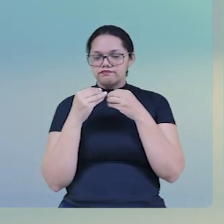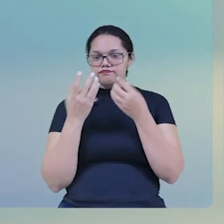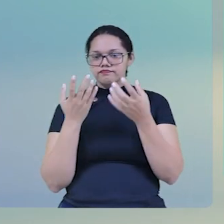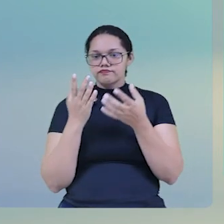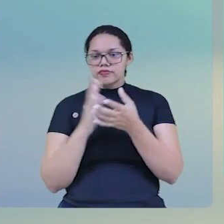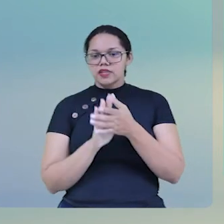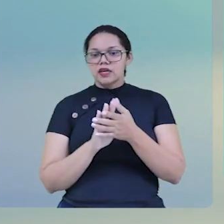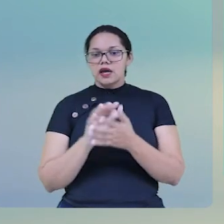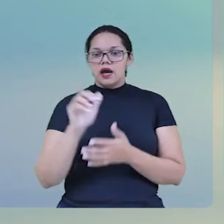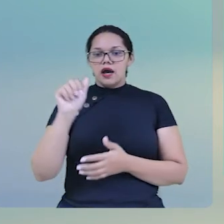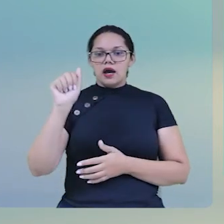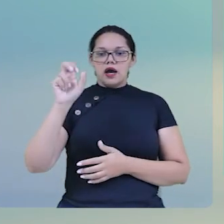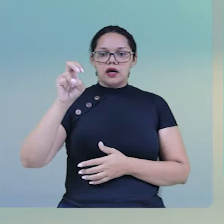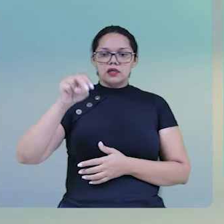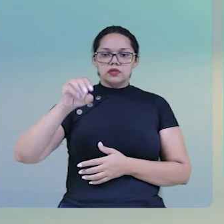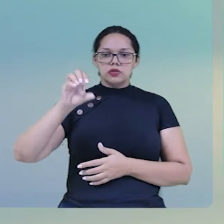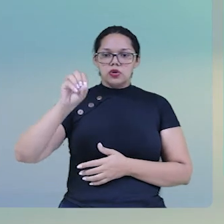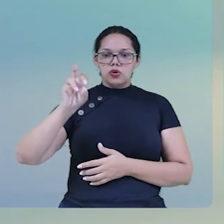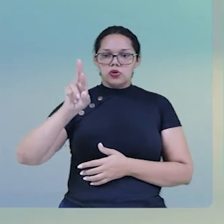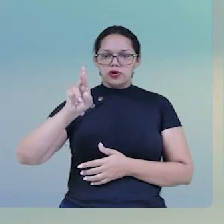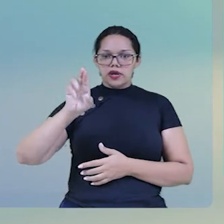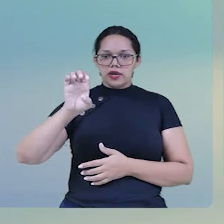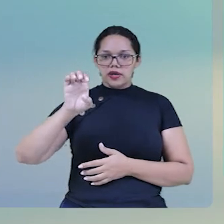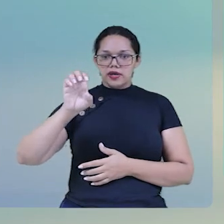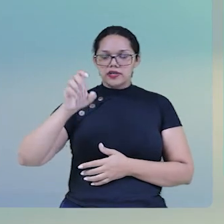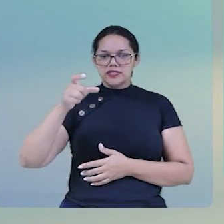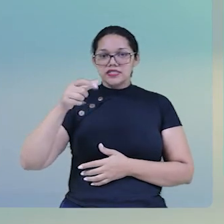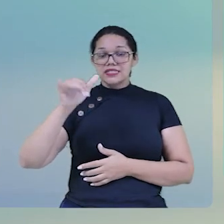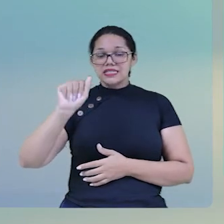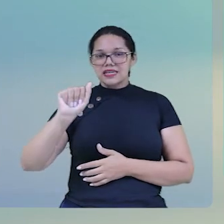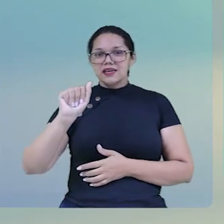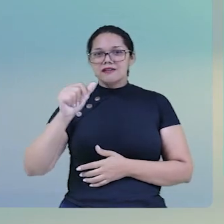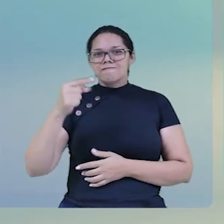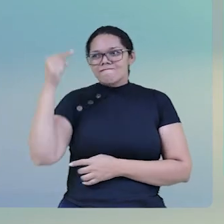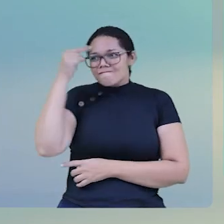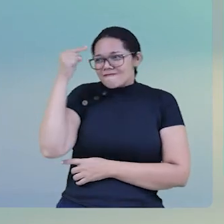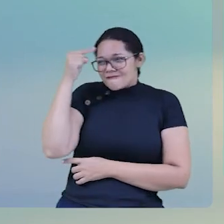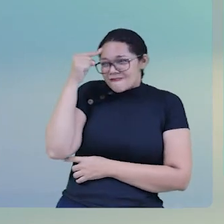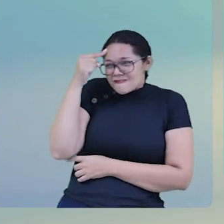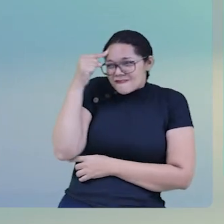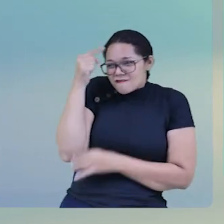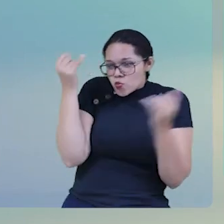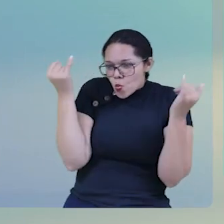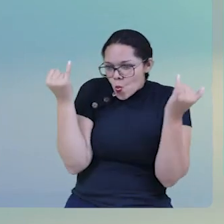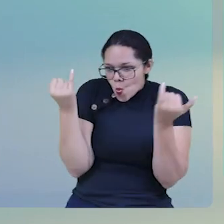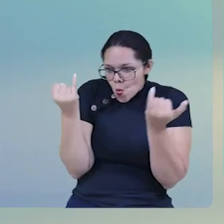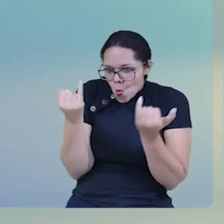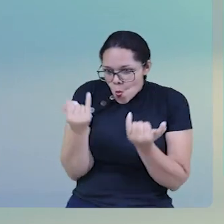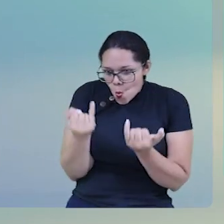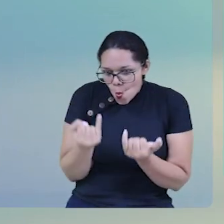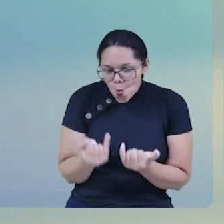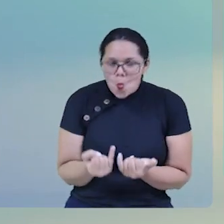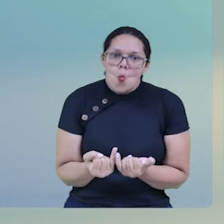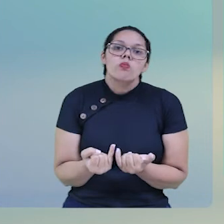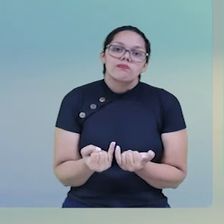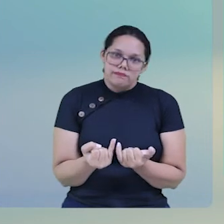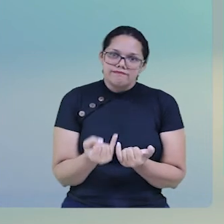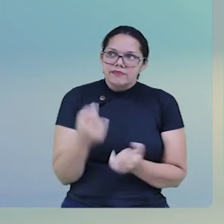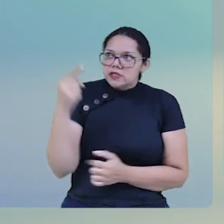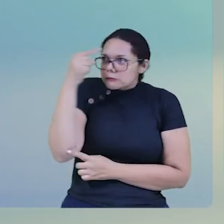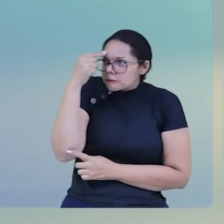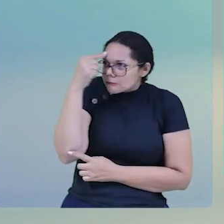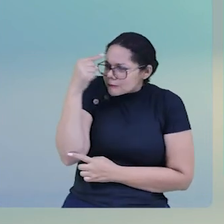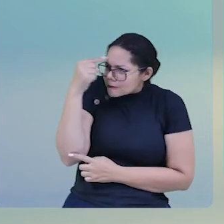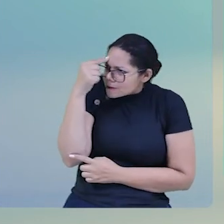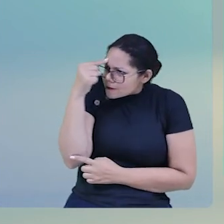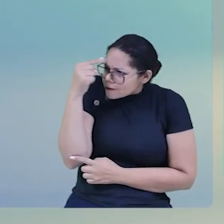Basicamente da anorexia e da bulimia. A anorexia, como vocês sabem, é a preocupação exagerada com o peso corporal.